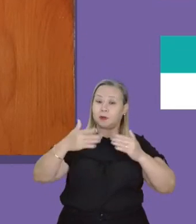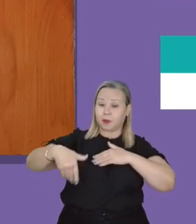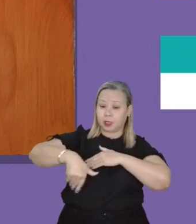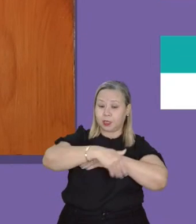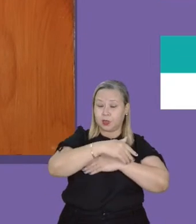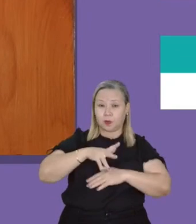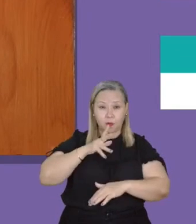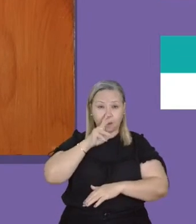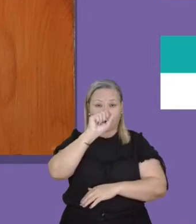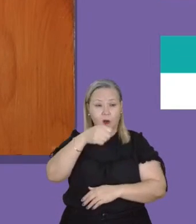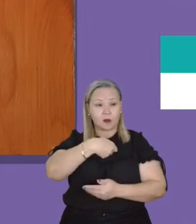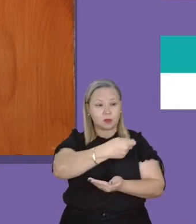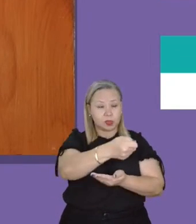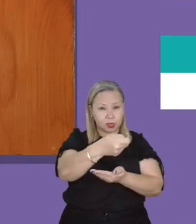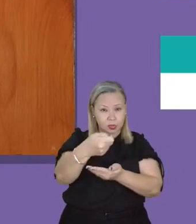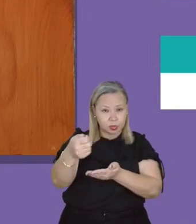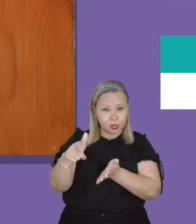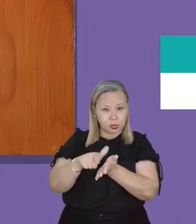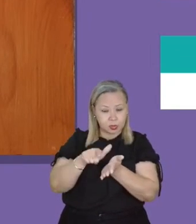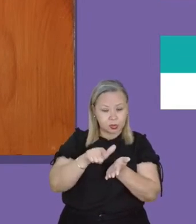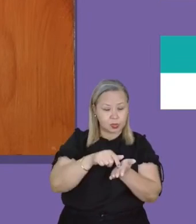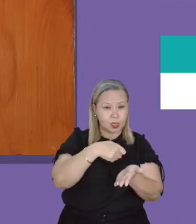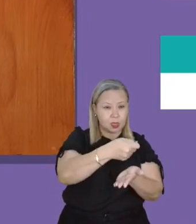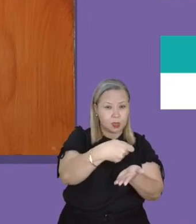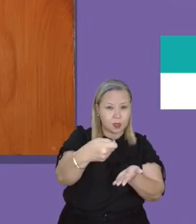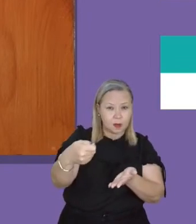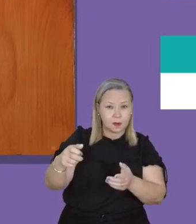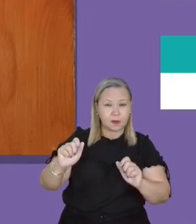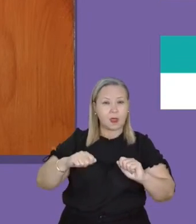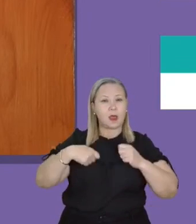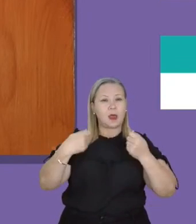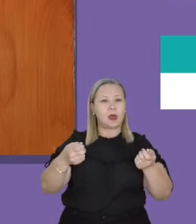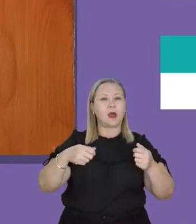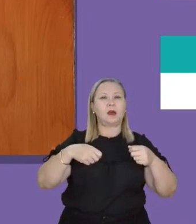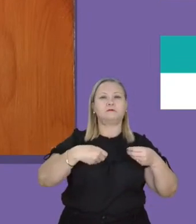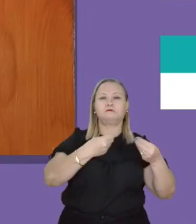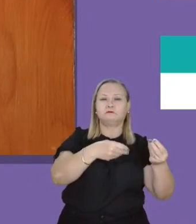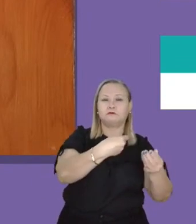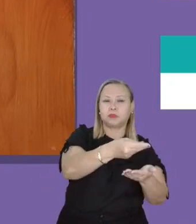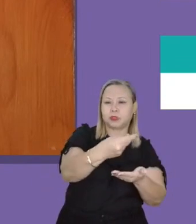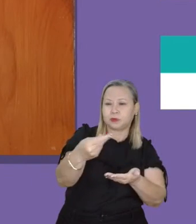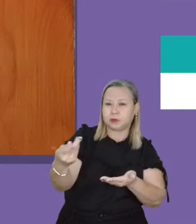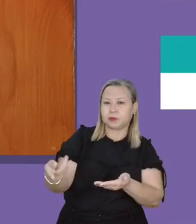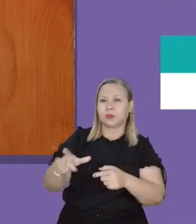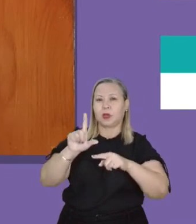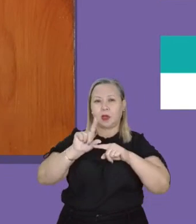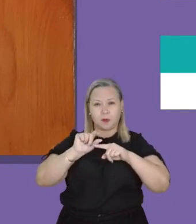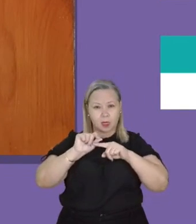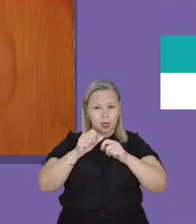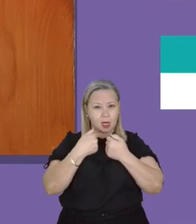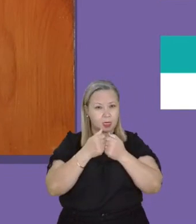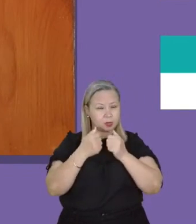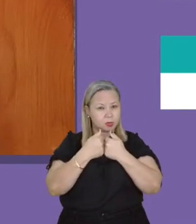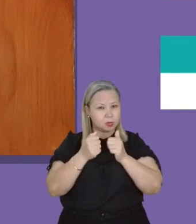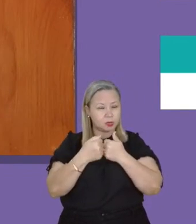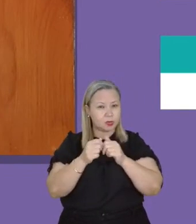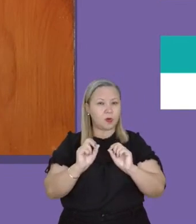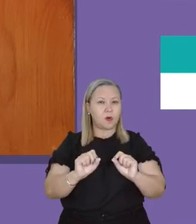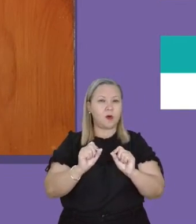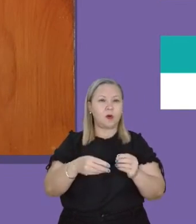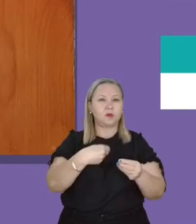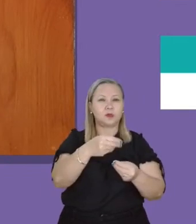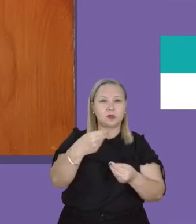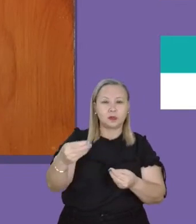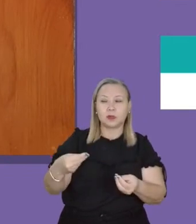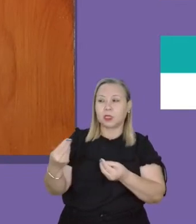de panfletagem, de adesivaço, de ir para as paradas de ônibus, para perto das